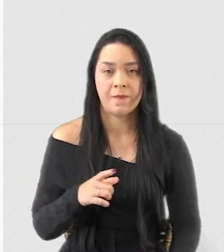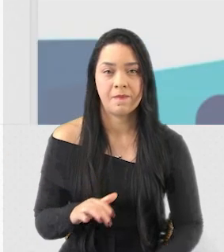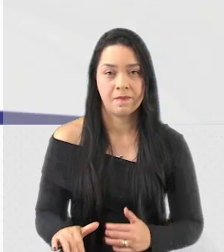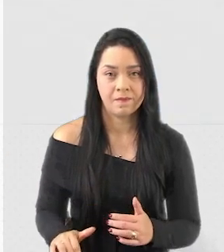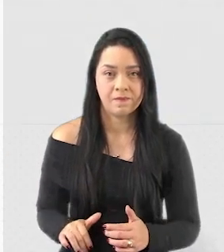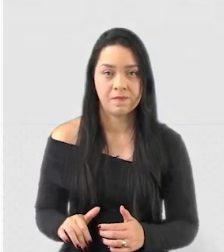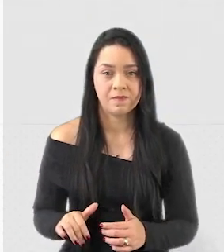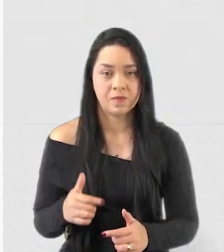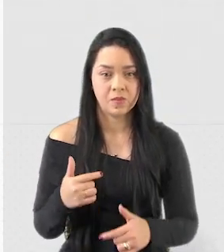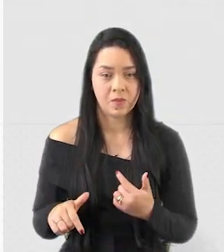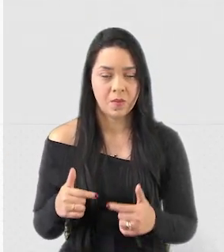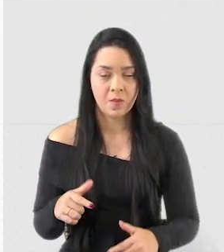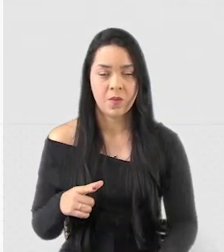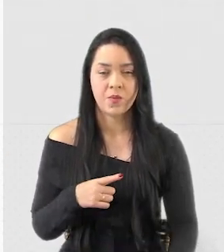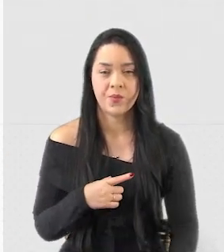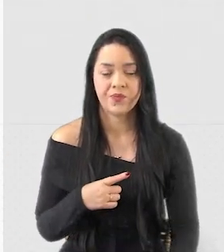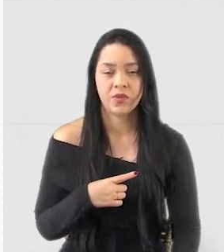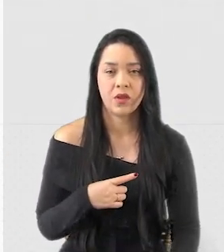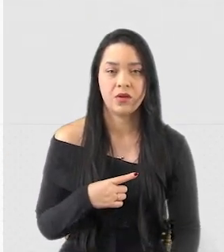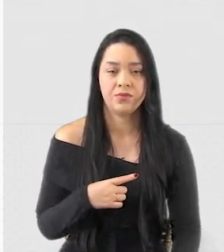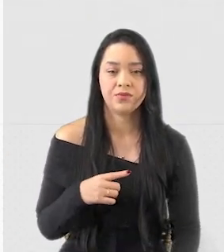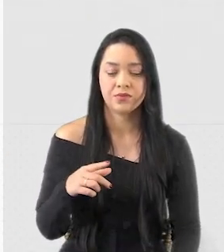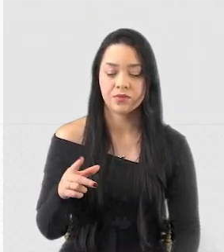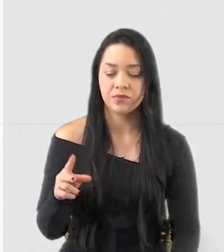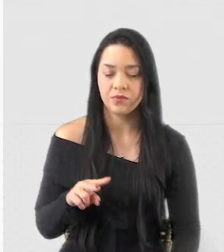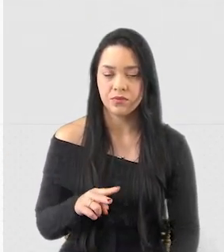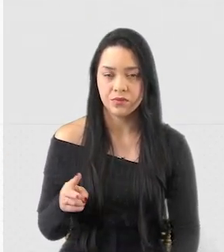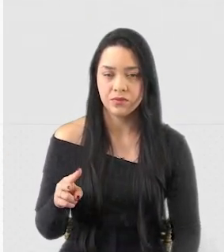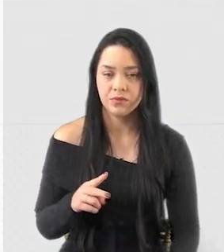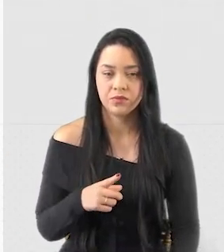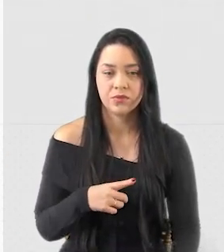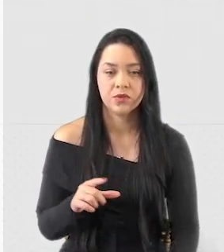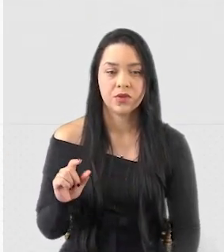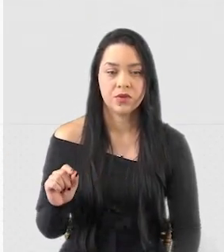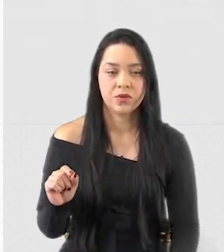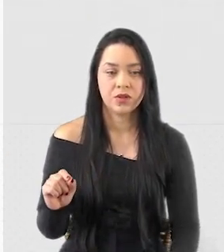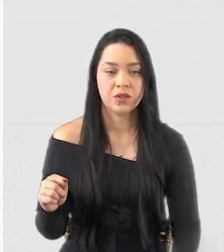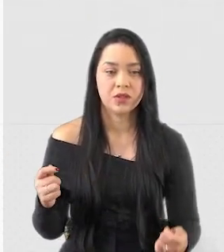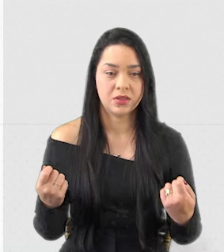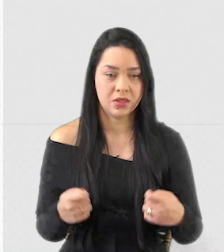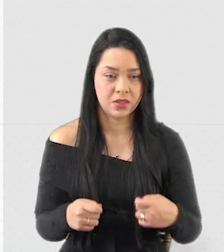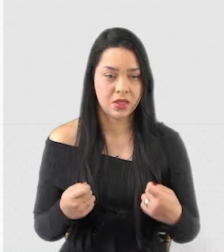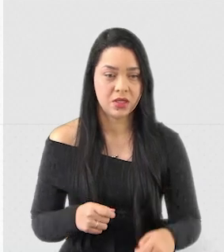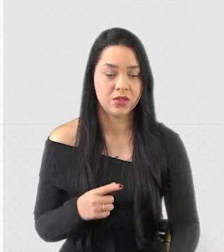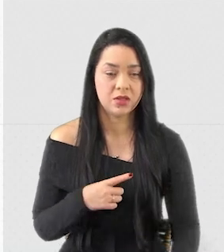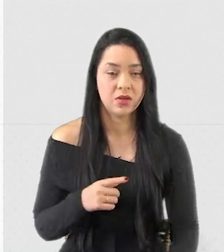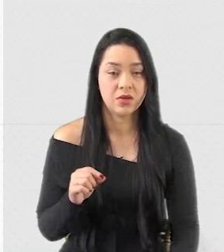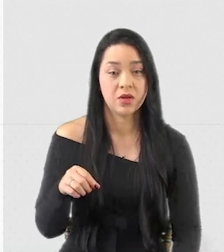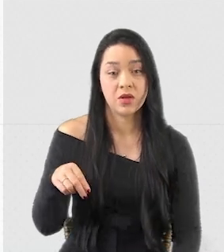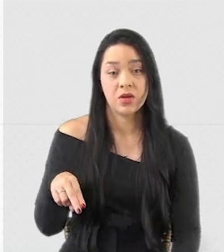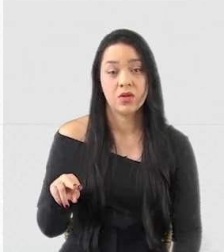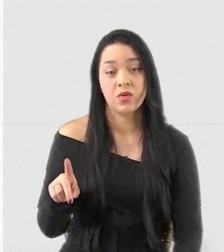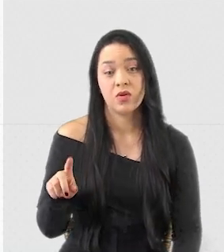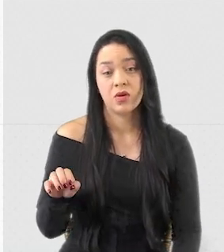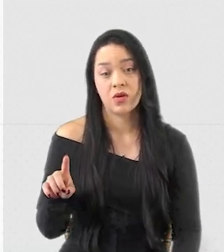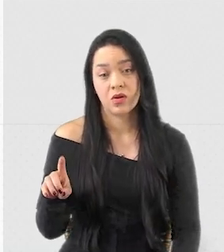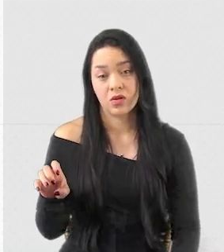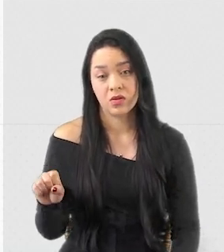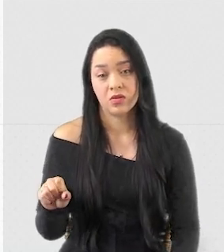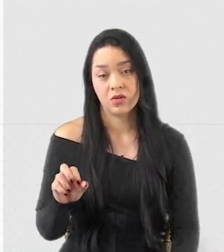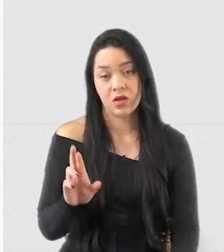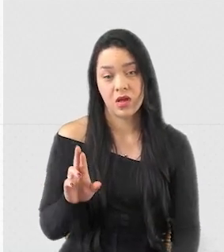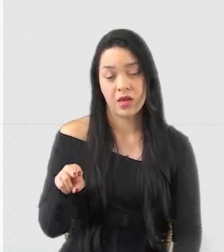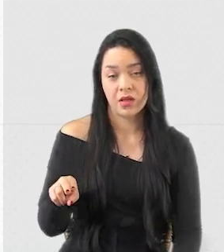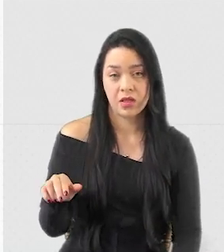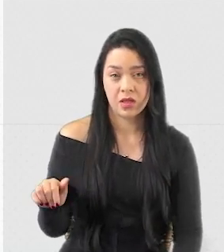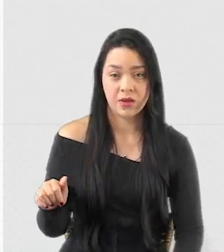de duplicação, tá? E além disso, então, a gente tem a necessidade de ter nucleotídeos de RNA